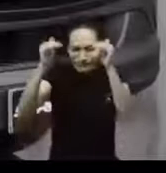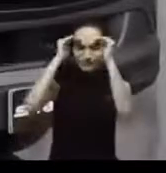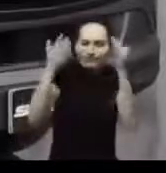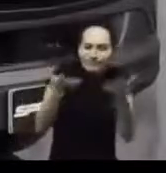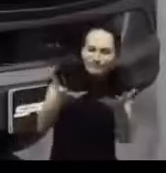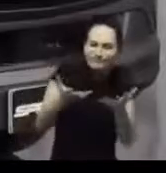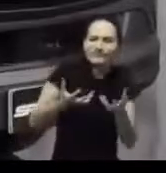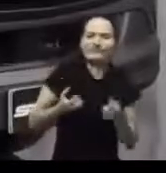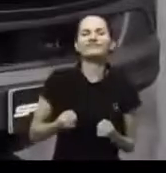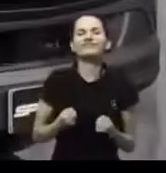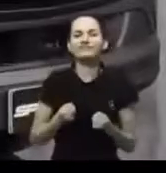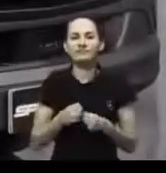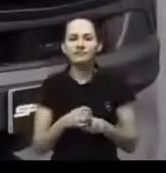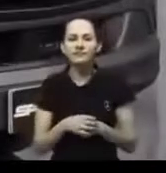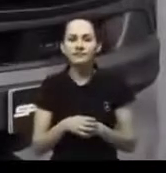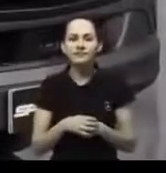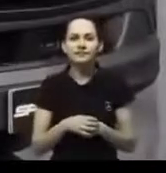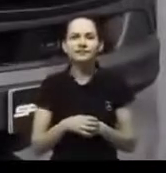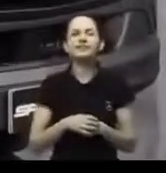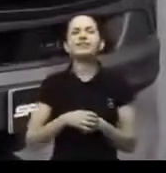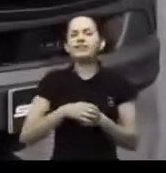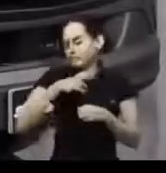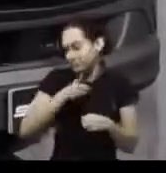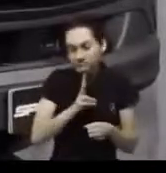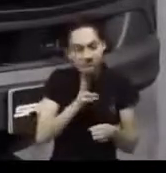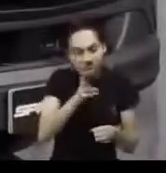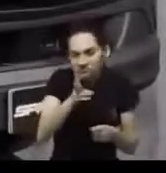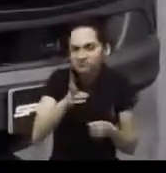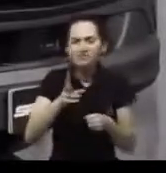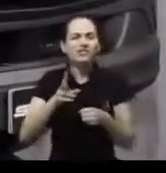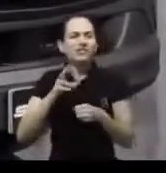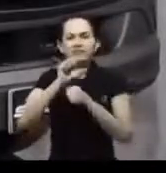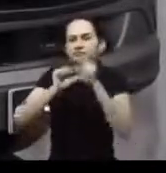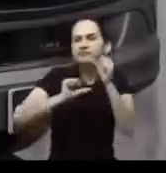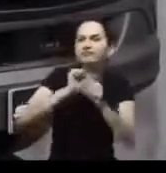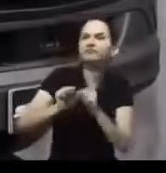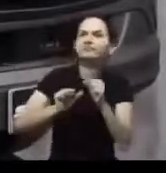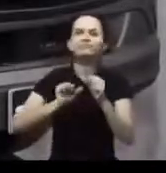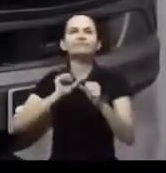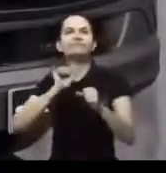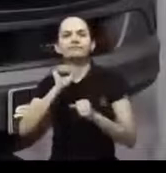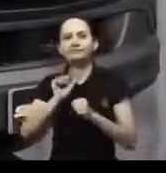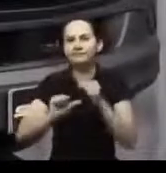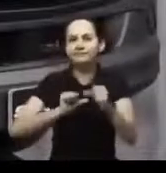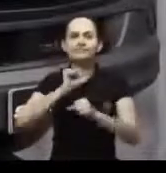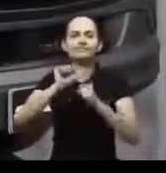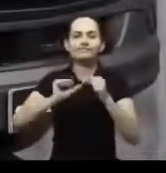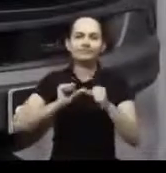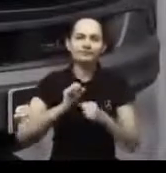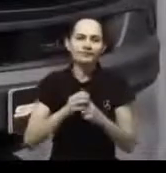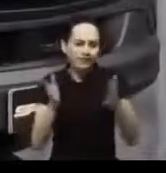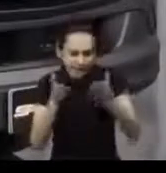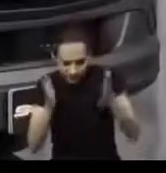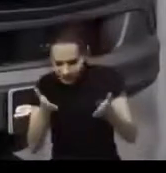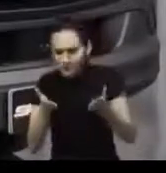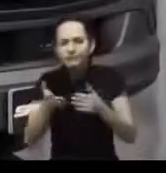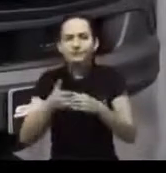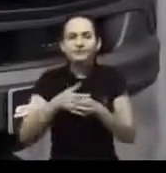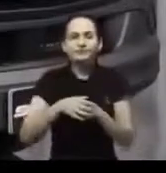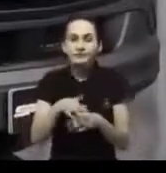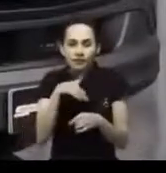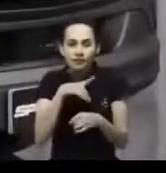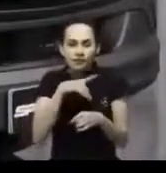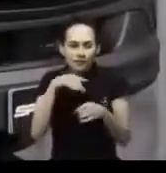acolhida e eu podia seguir a jornada eu podia dar a volta por cima eu pude respirar e hoje eu tenho